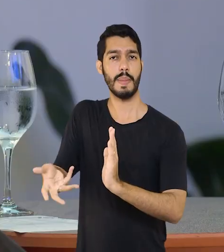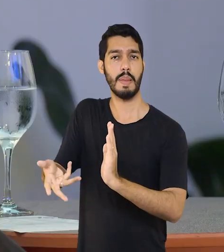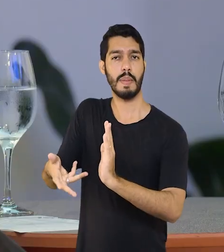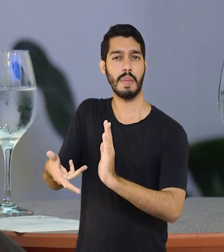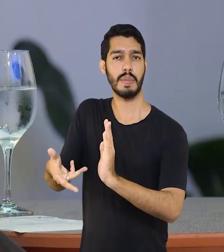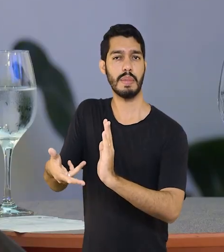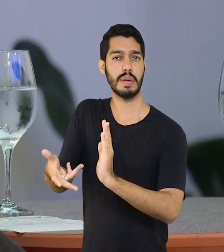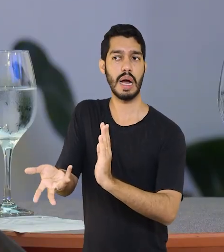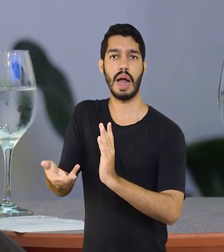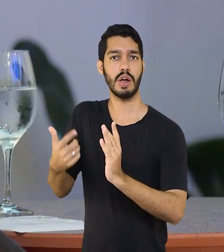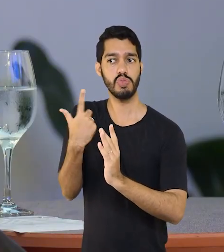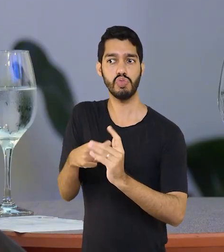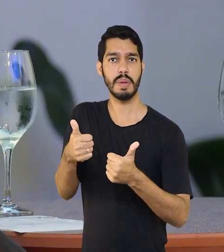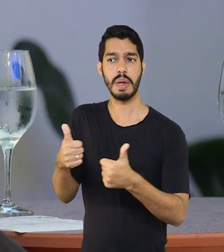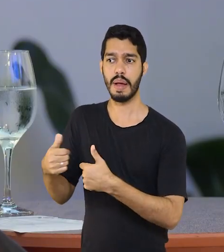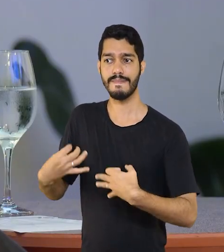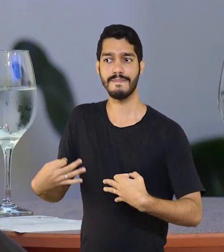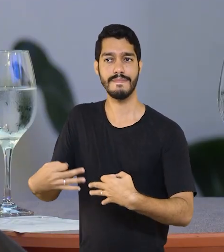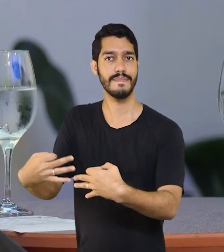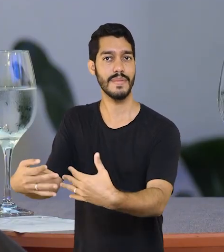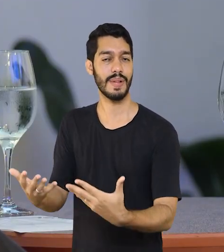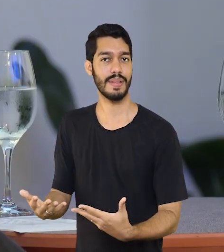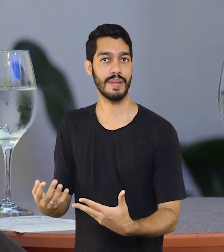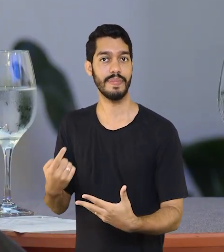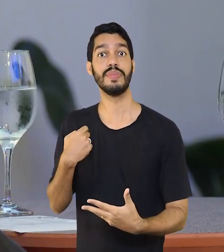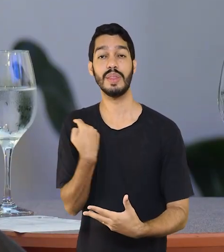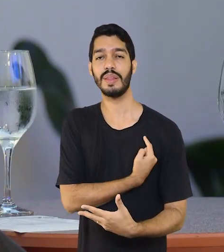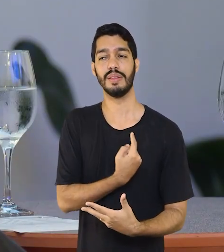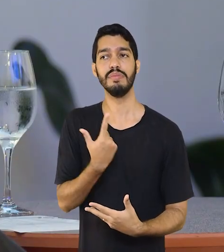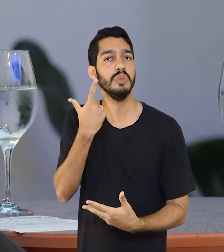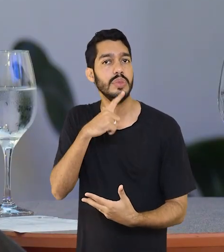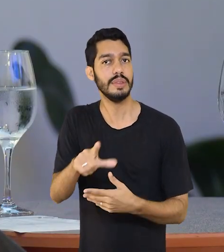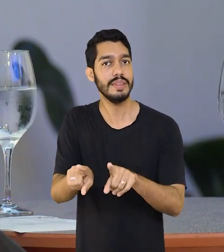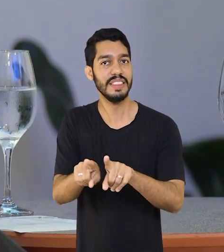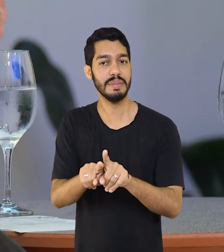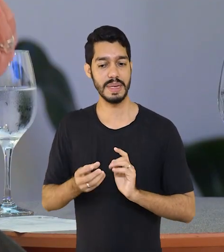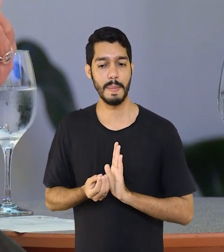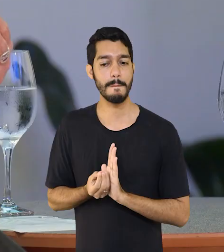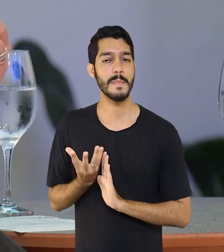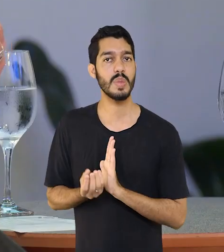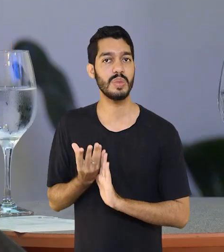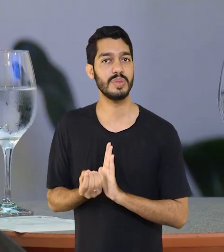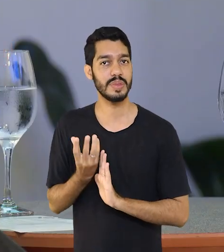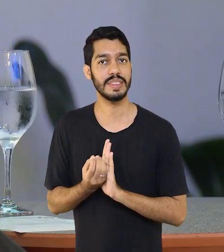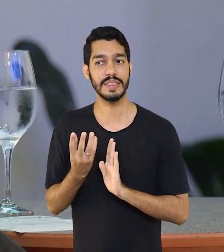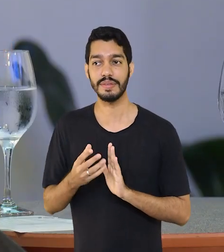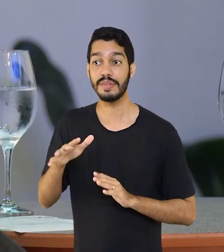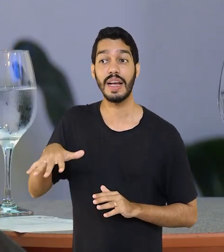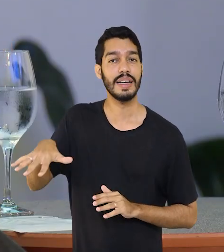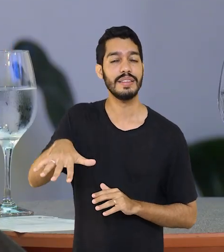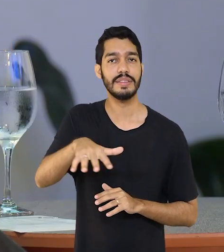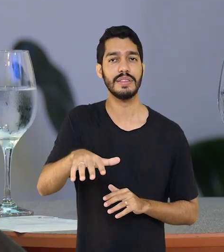da eficiência, etc., você consegue também tornar produtivas